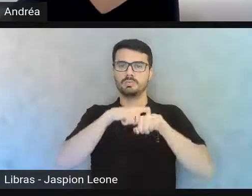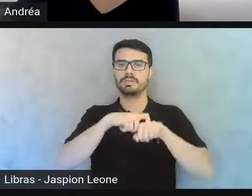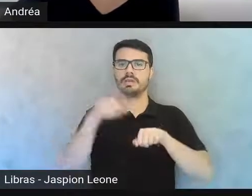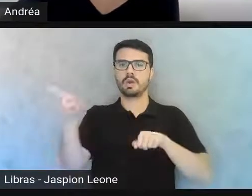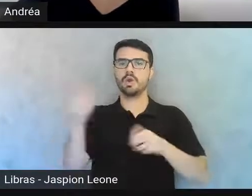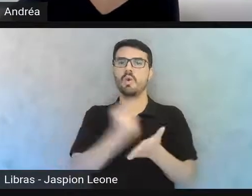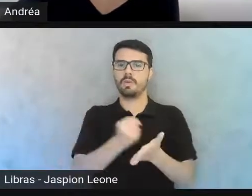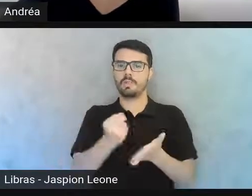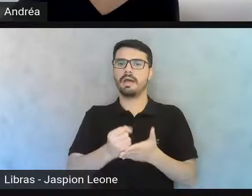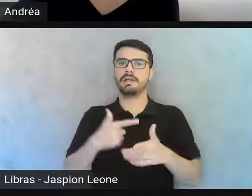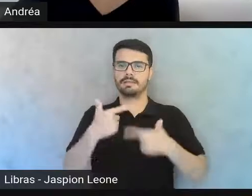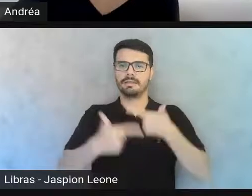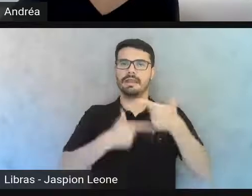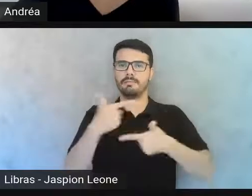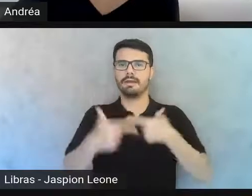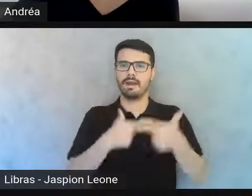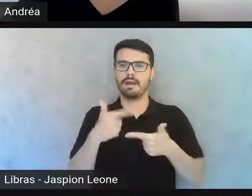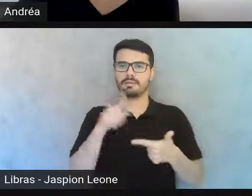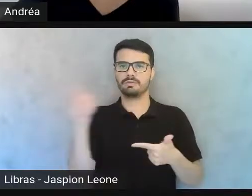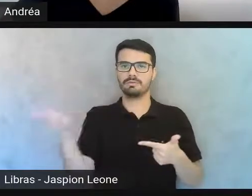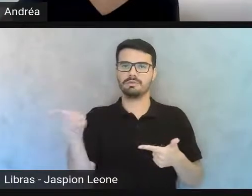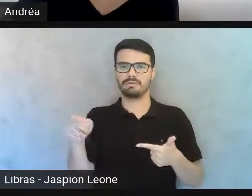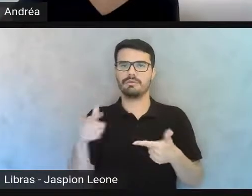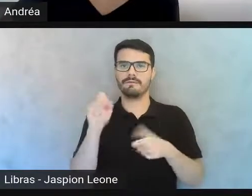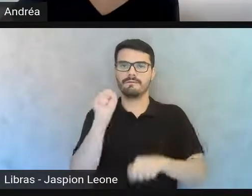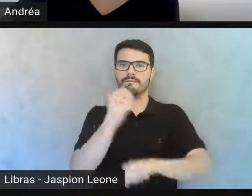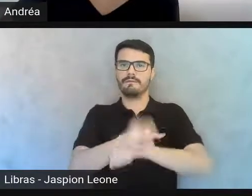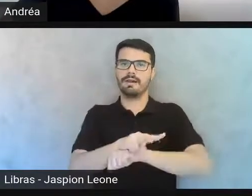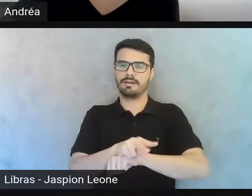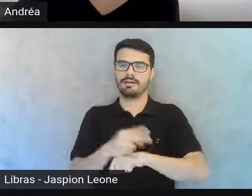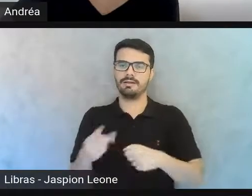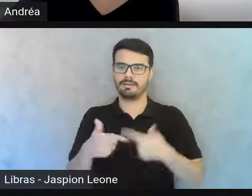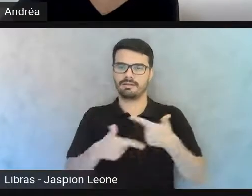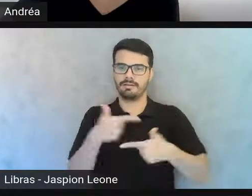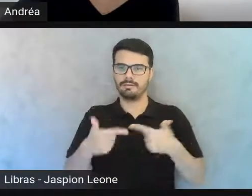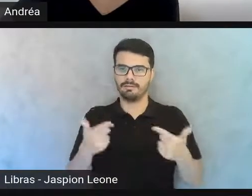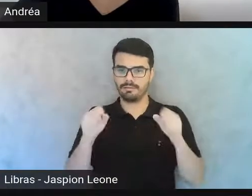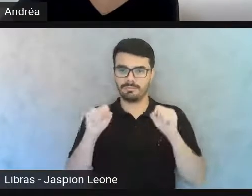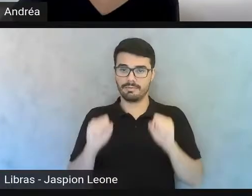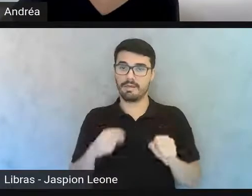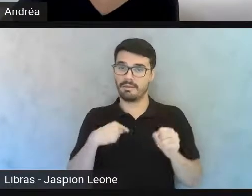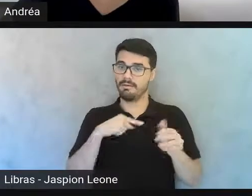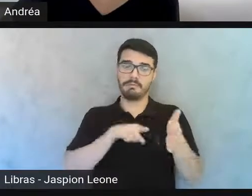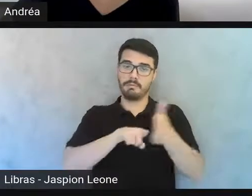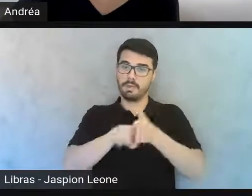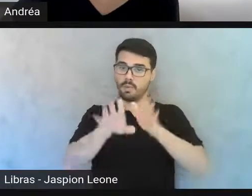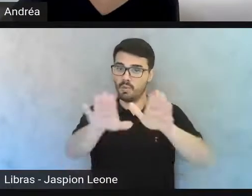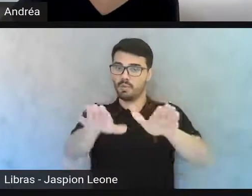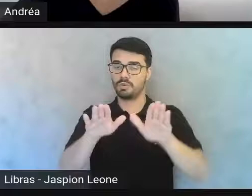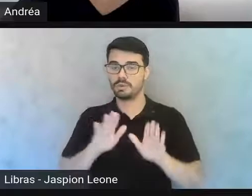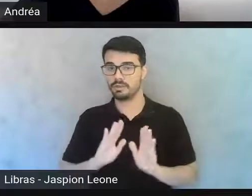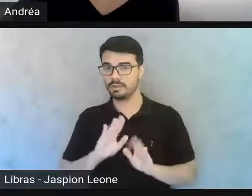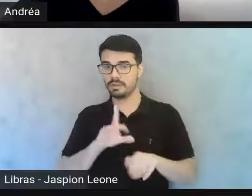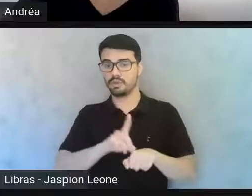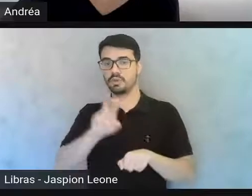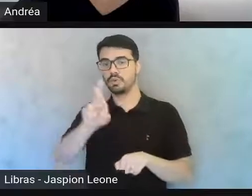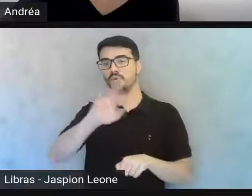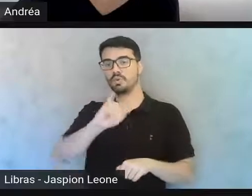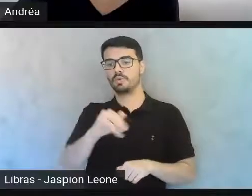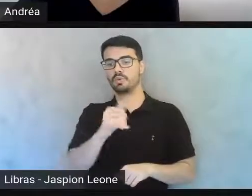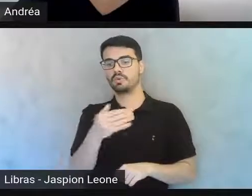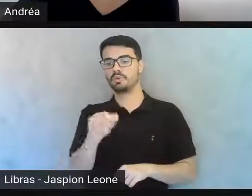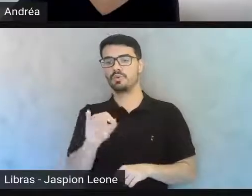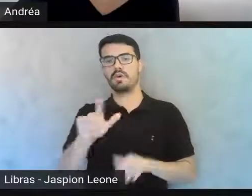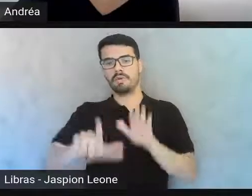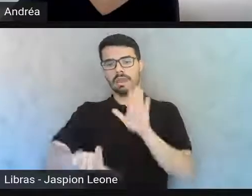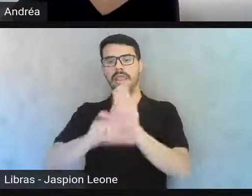determinado quantitativo de porte de trabalho? É uma pergunta. Que aí, como o doutor João colocou, aquela